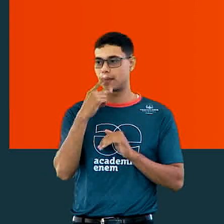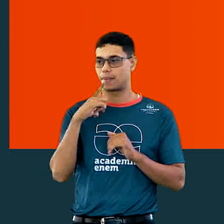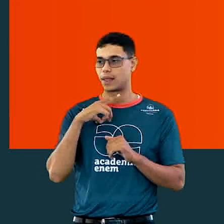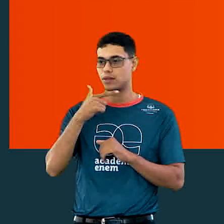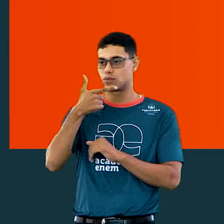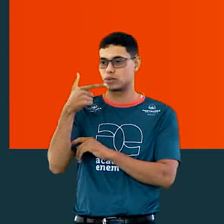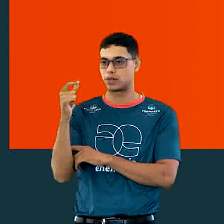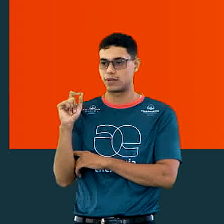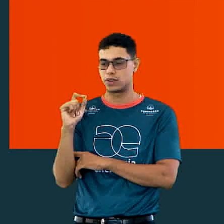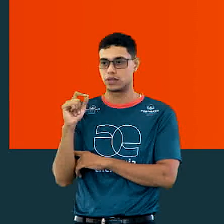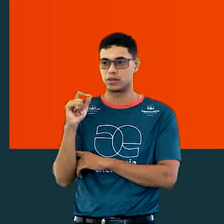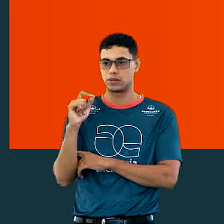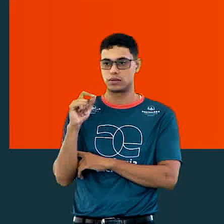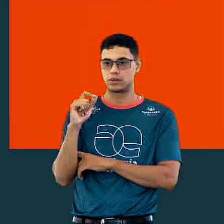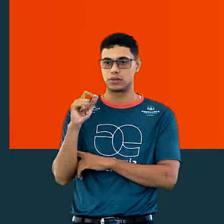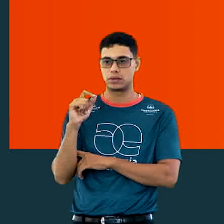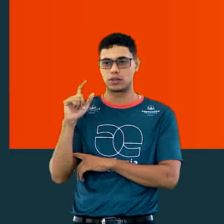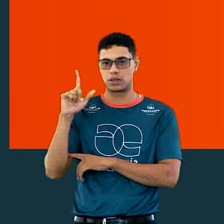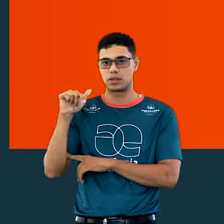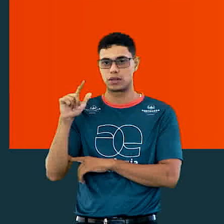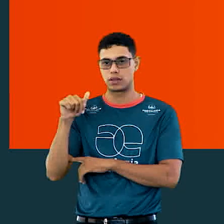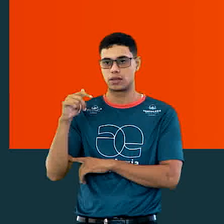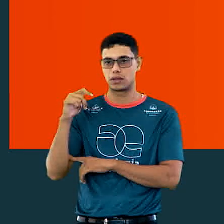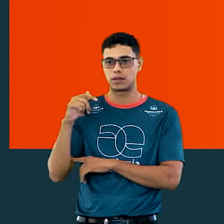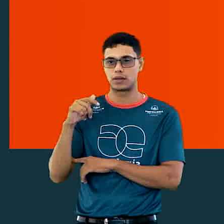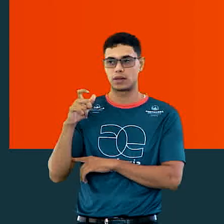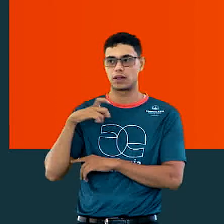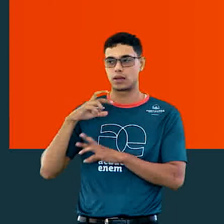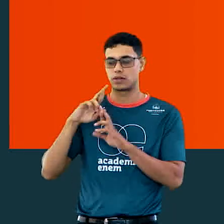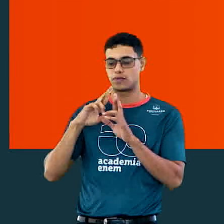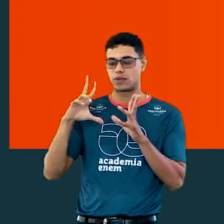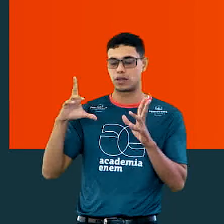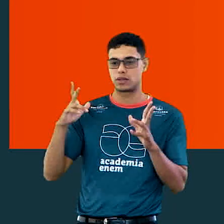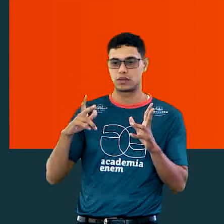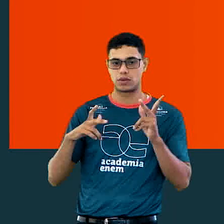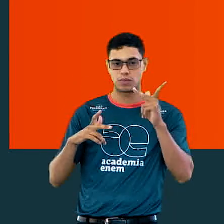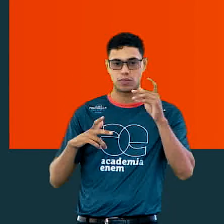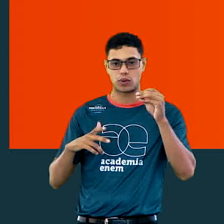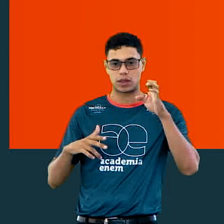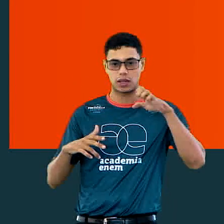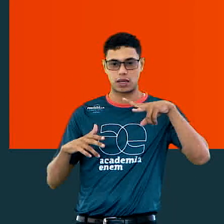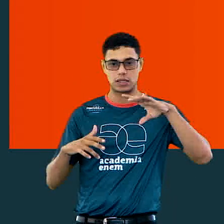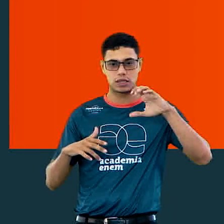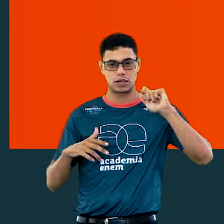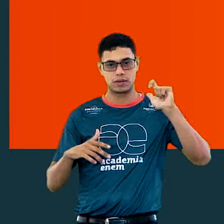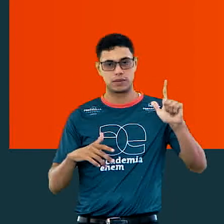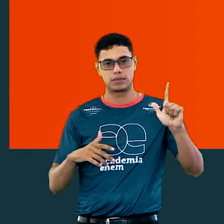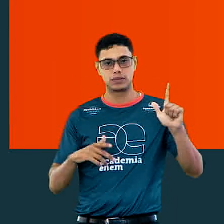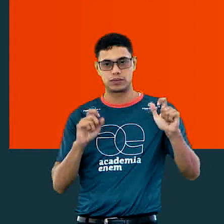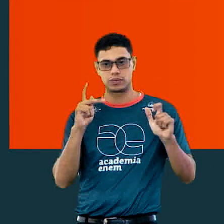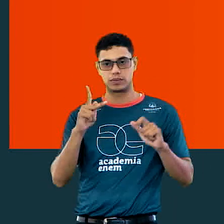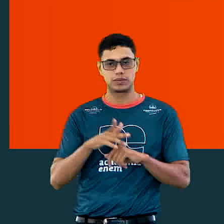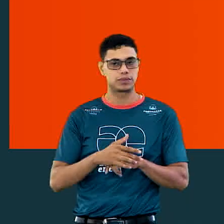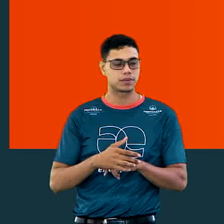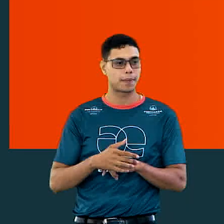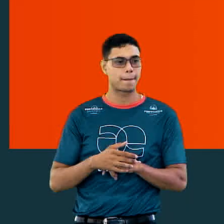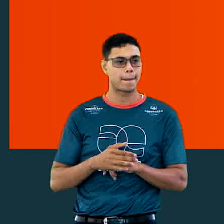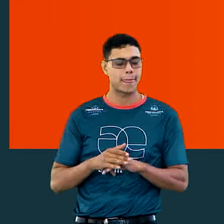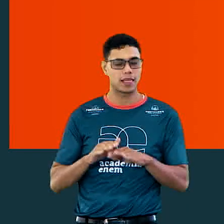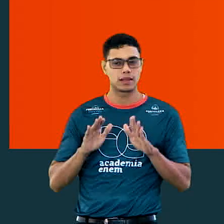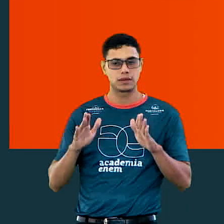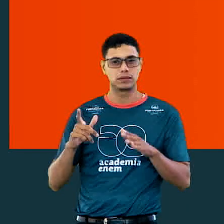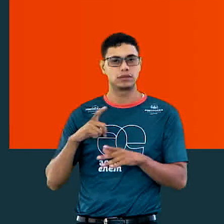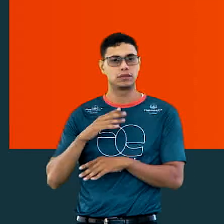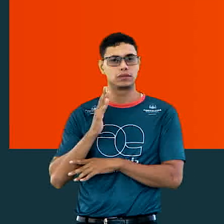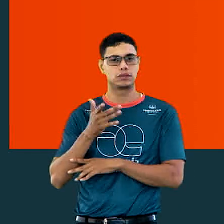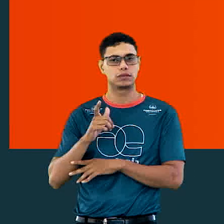volts. Esses 220 volts é a nossa diferença de potencial. Professor, mas eu já